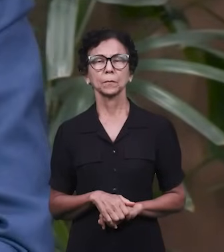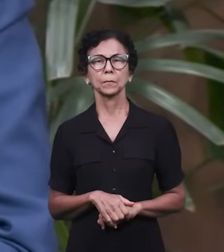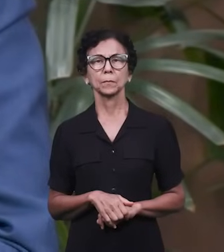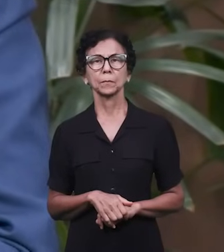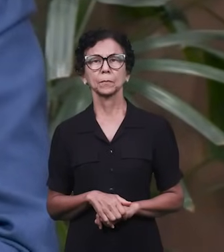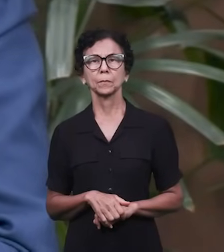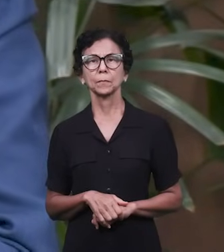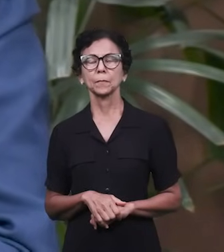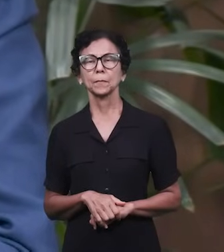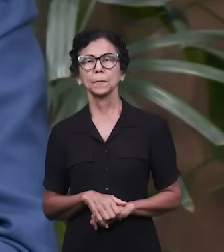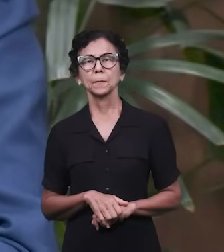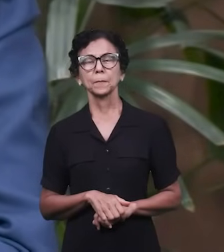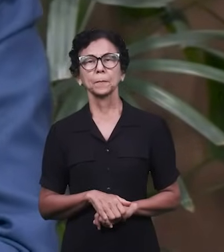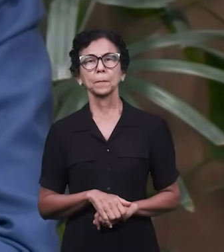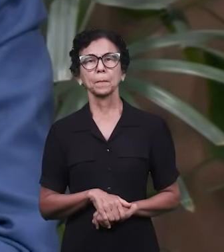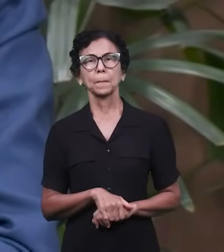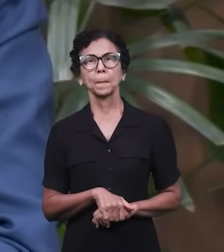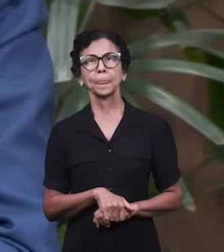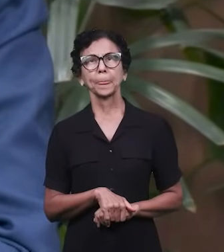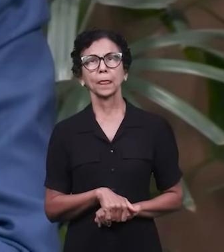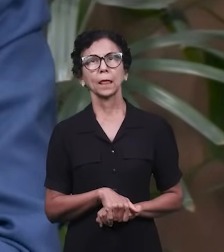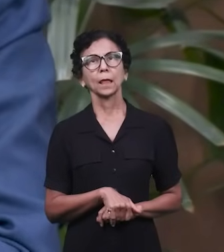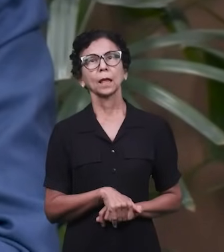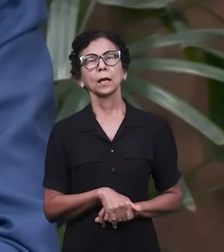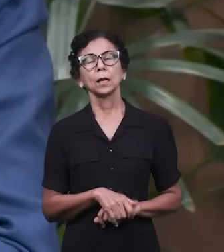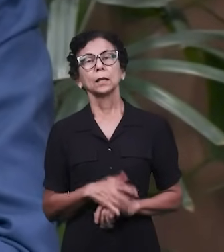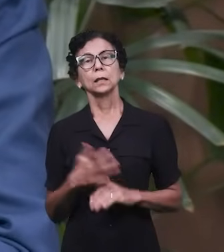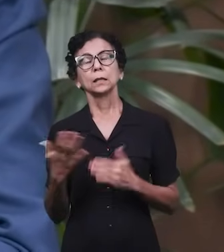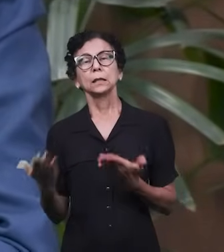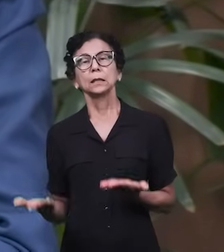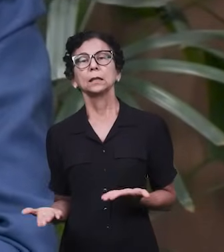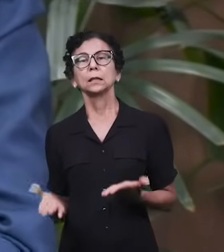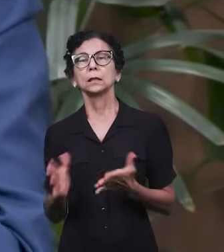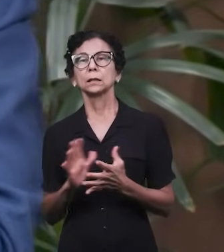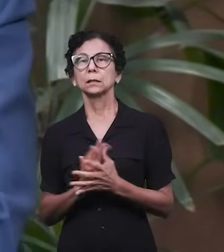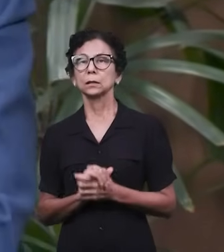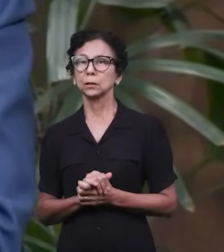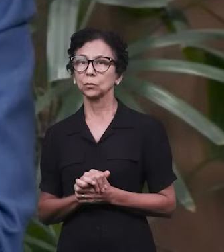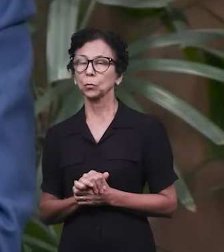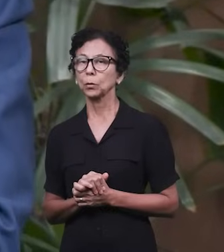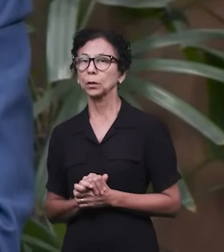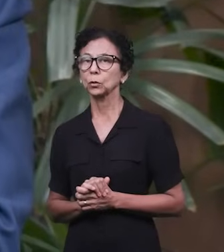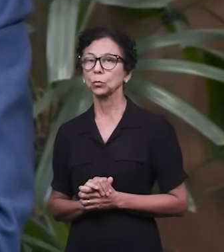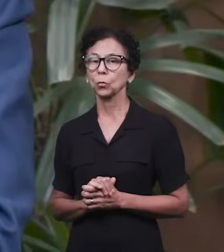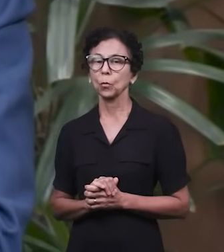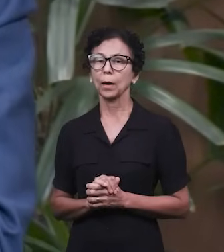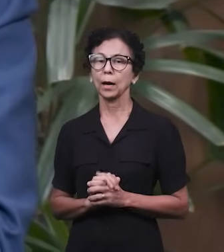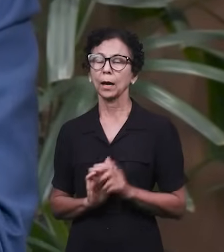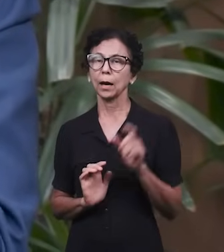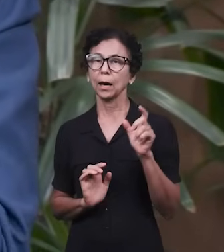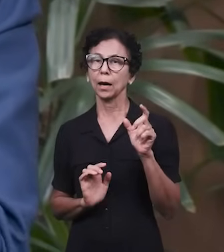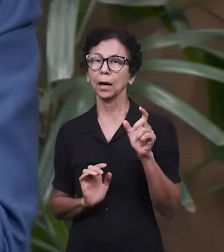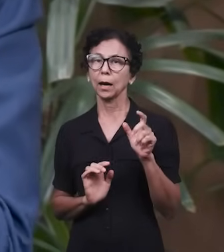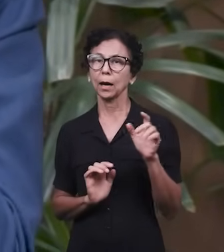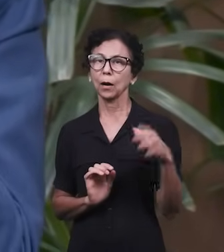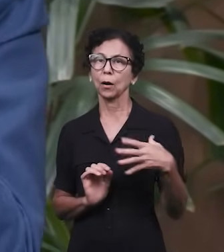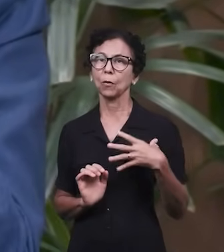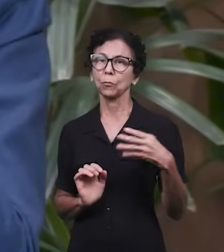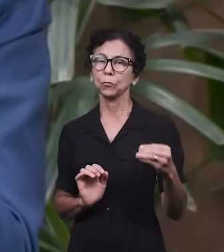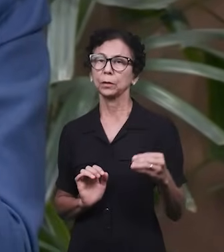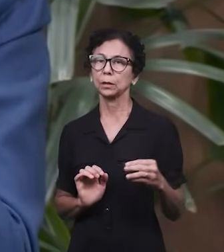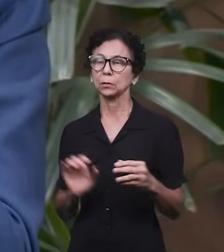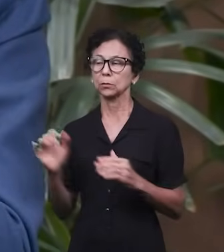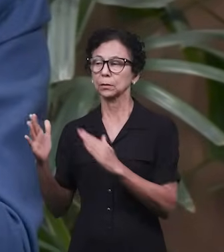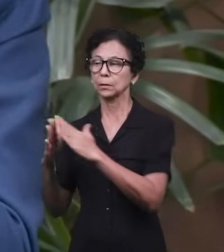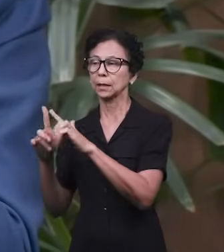igreja, ela é uma influência que está dentro da economia do Senhor. Então, é uma operação do Espírito Santo. Quando a influência vem do